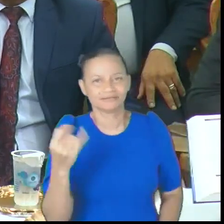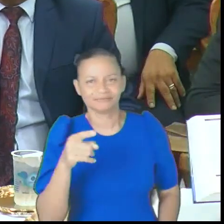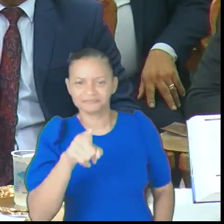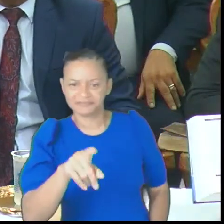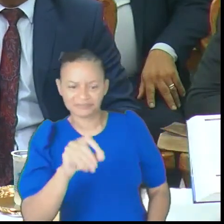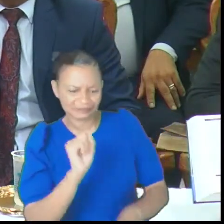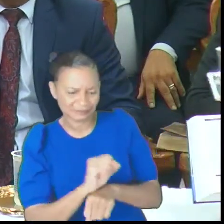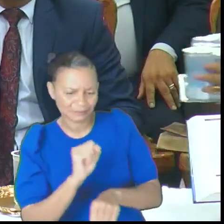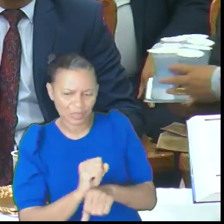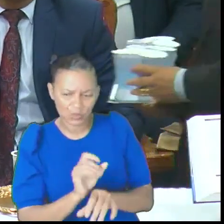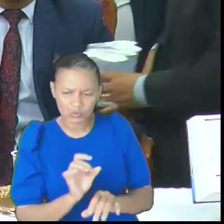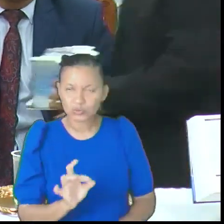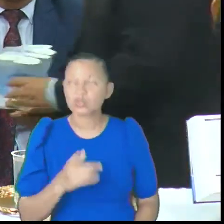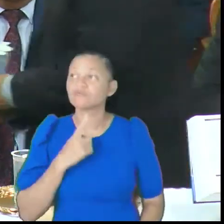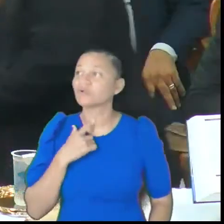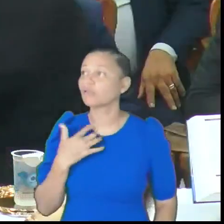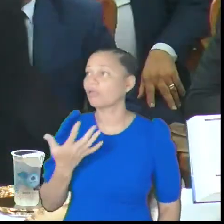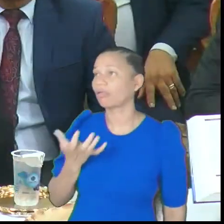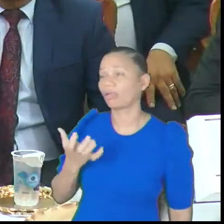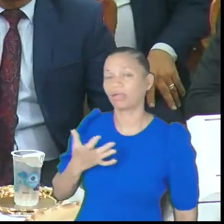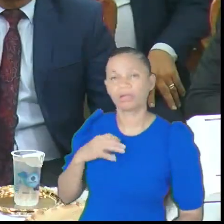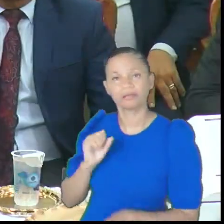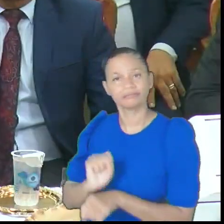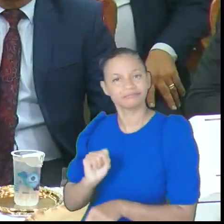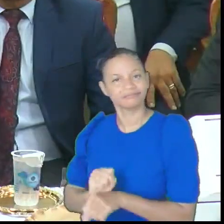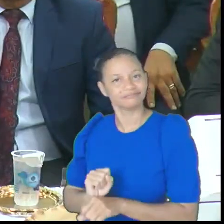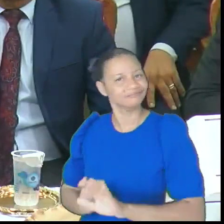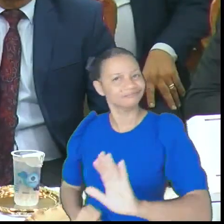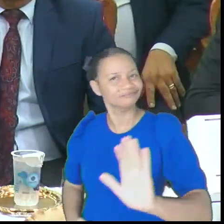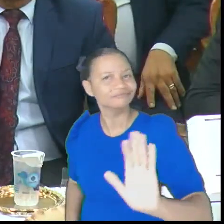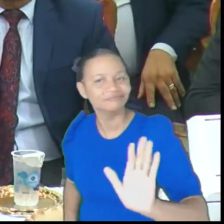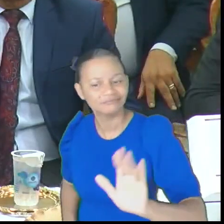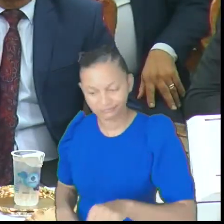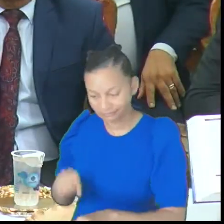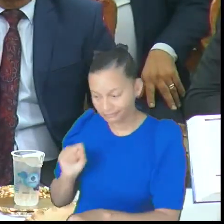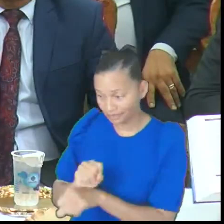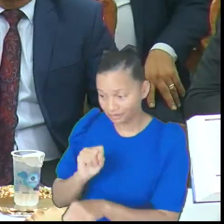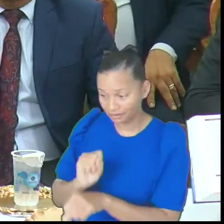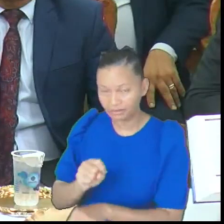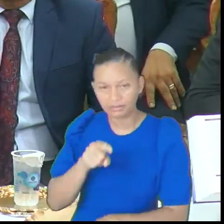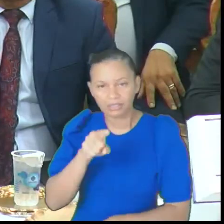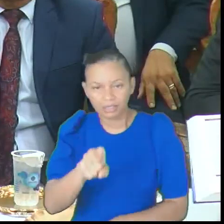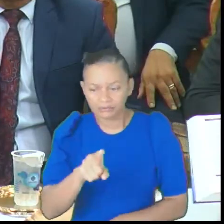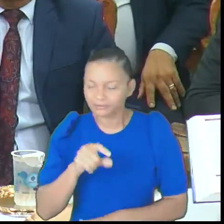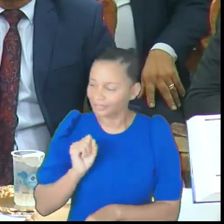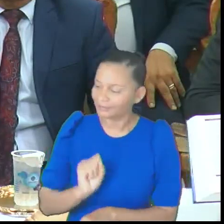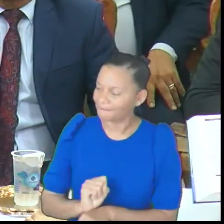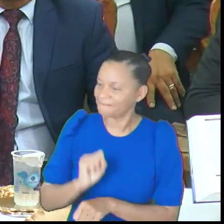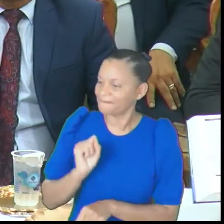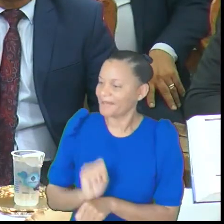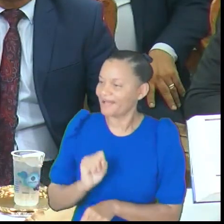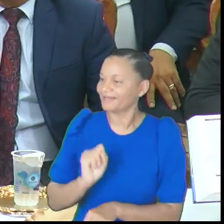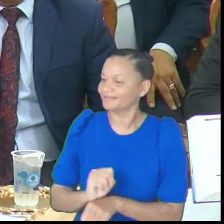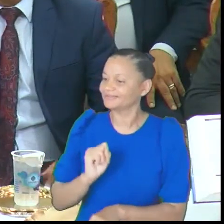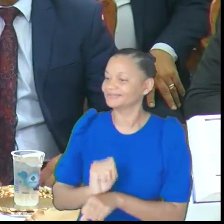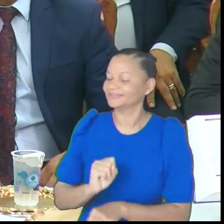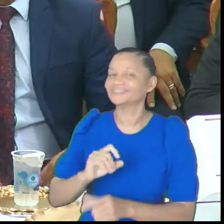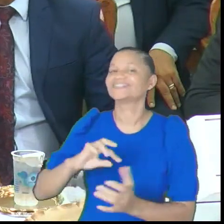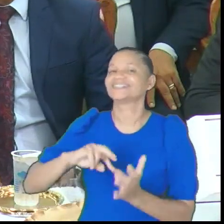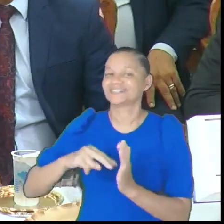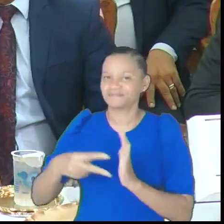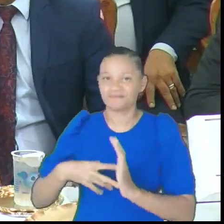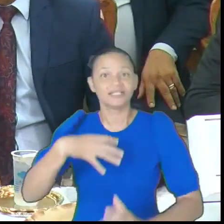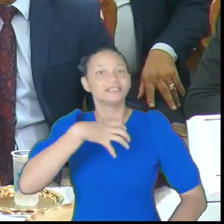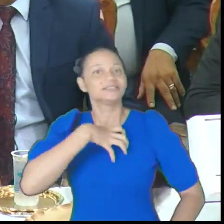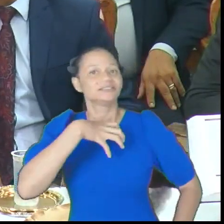espera simplesmente porque quer esperar. Você espera porque aquilo que você está esperando tem um certo